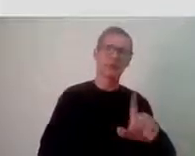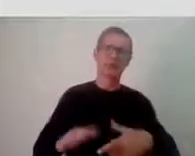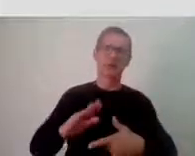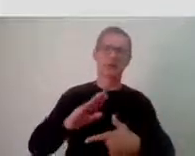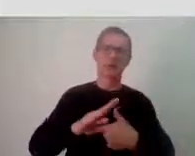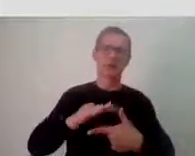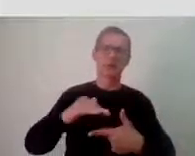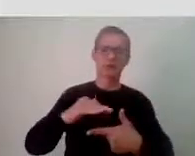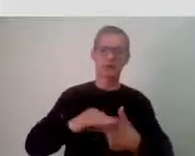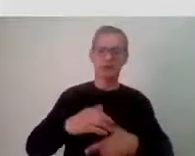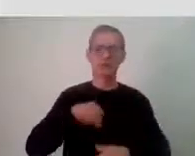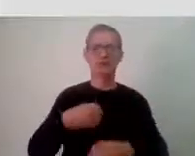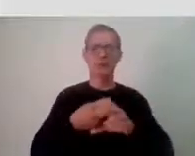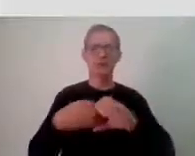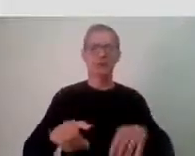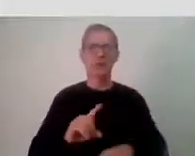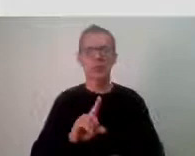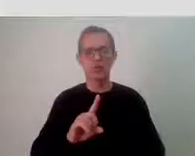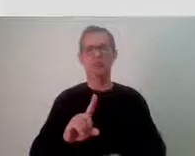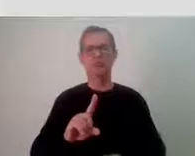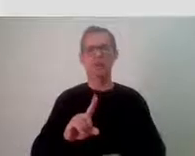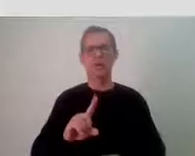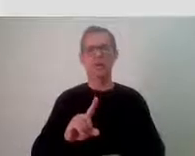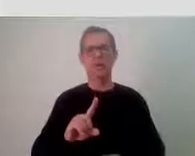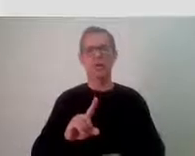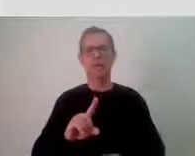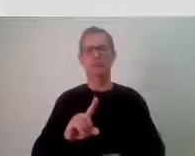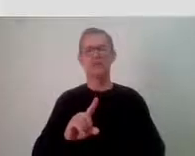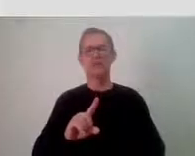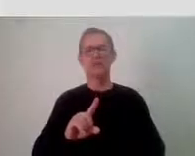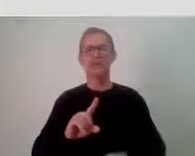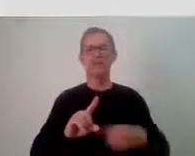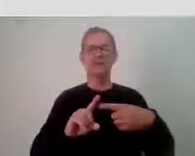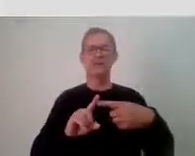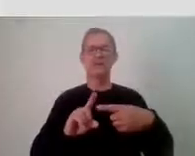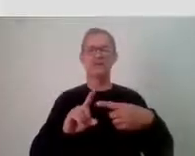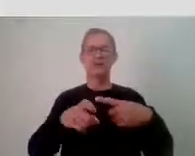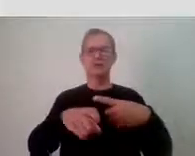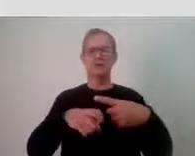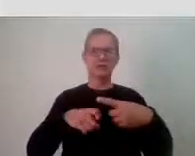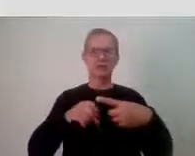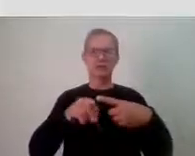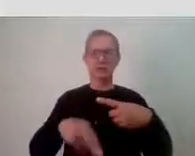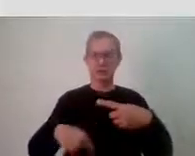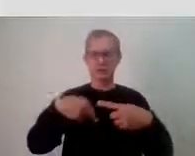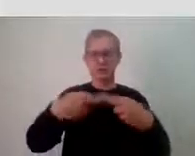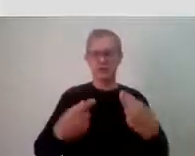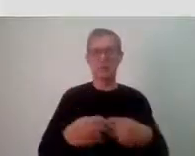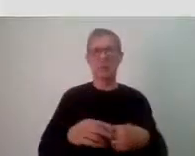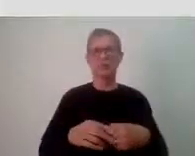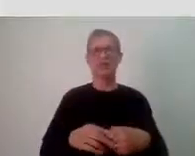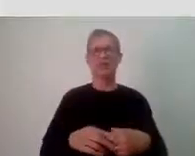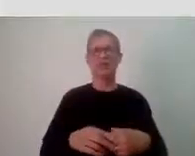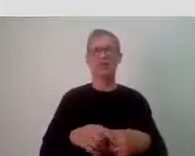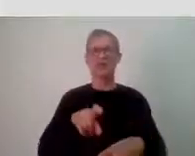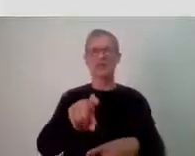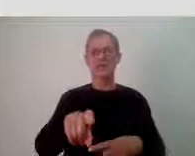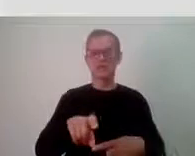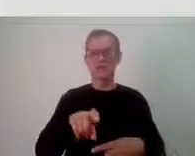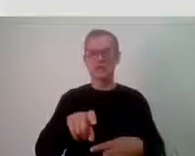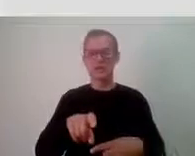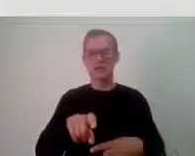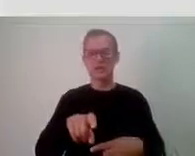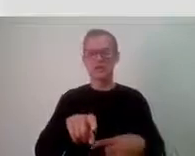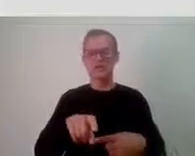aquela propriedade. Se eu tenho 1 sobre x elevado a n, isso é o mesmo que x elevado a menos n. Então, eu peguei a